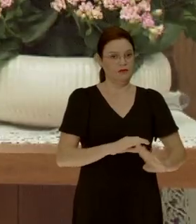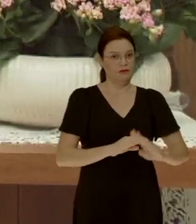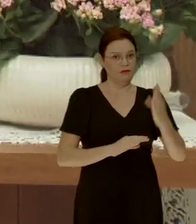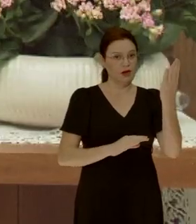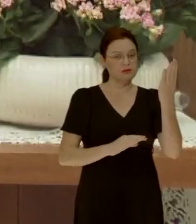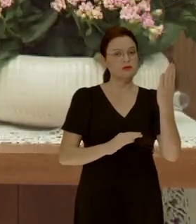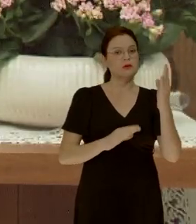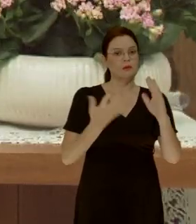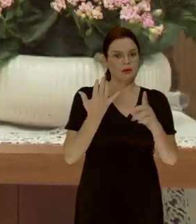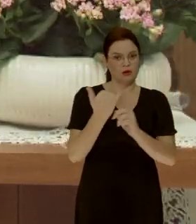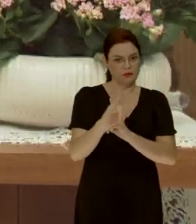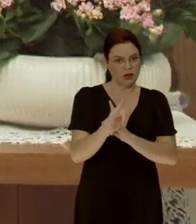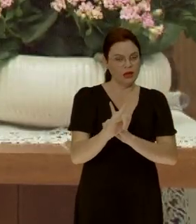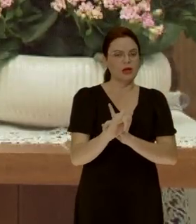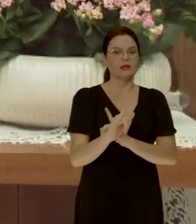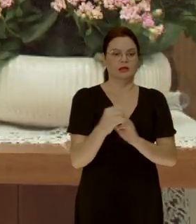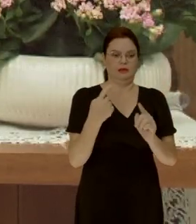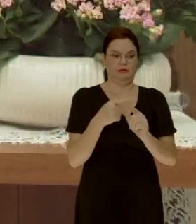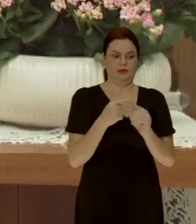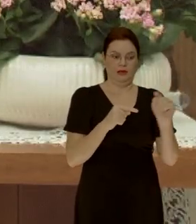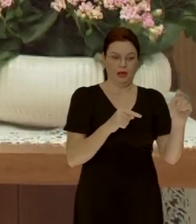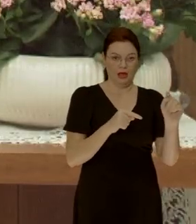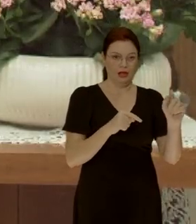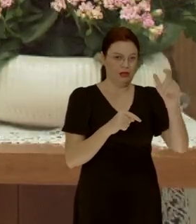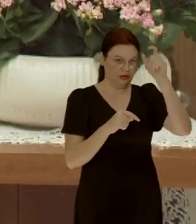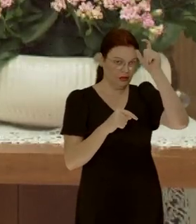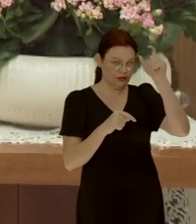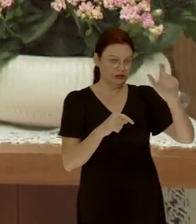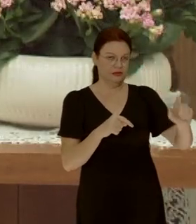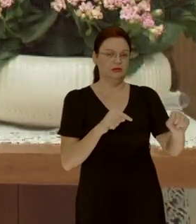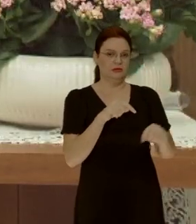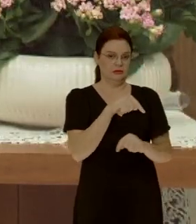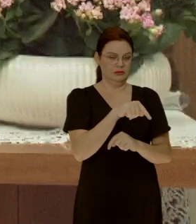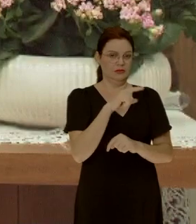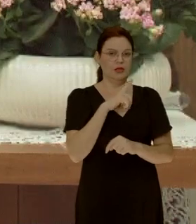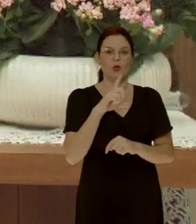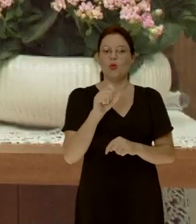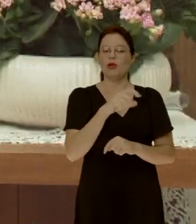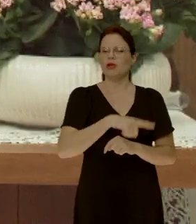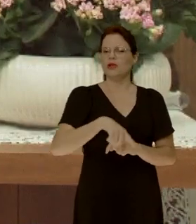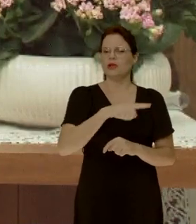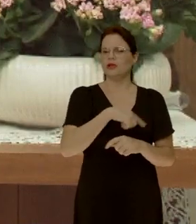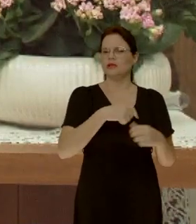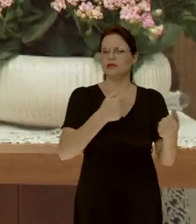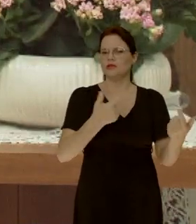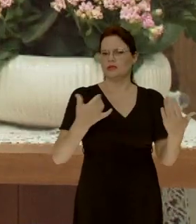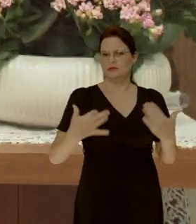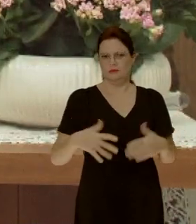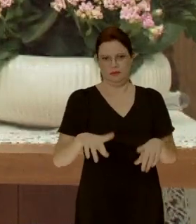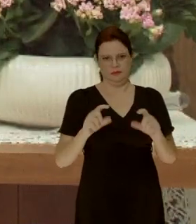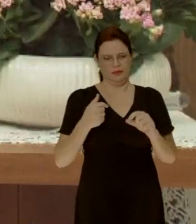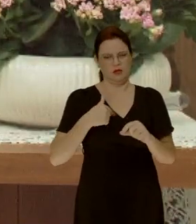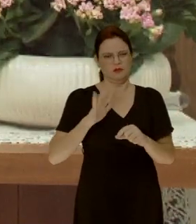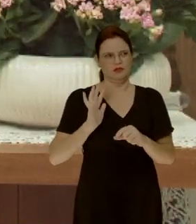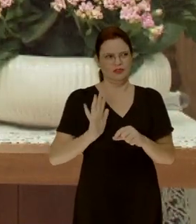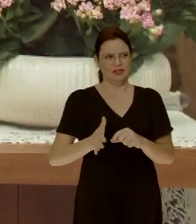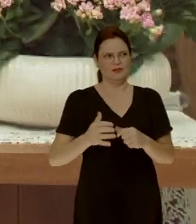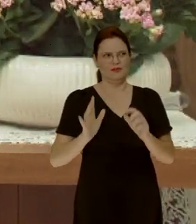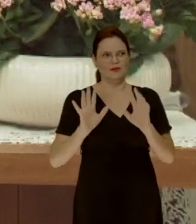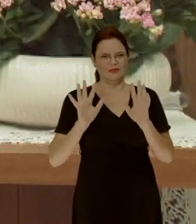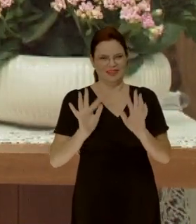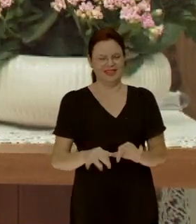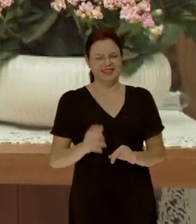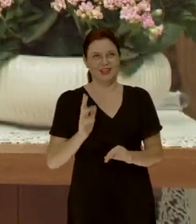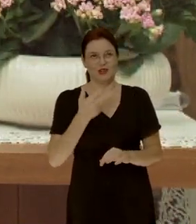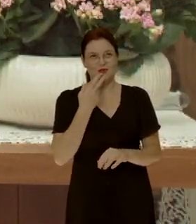profetismo, porque eles saem das trevas, e o que eles dizem, veja aqui, eu vou terminar, já falei 2 vezes, vou trabalhar pela